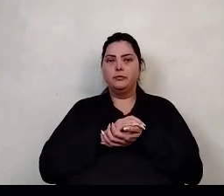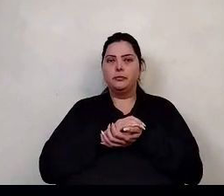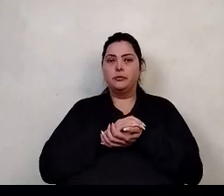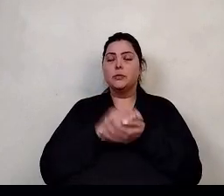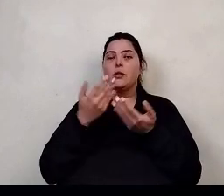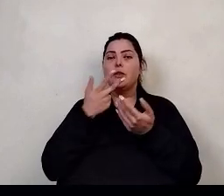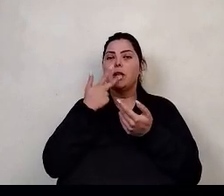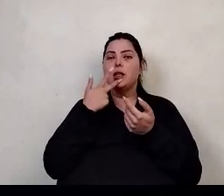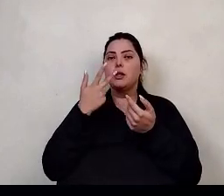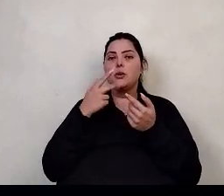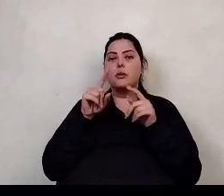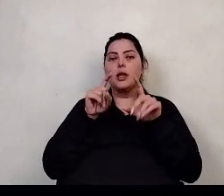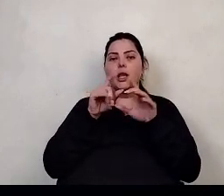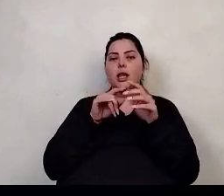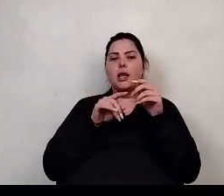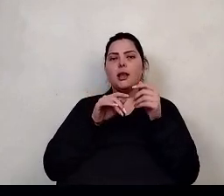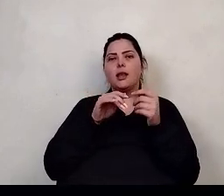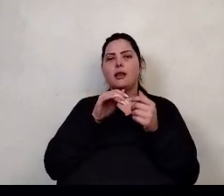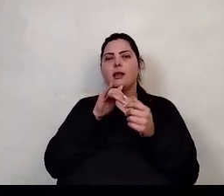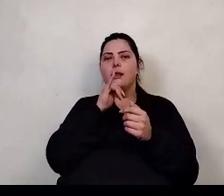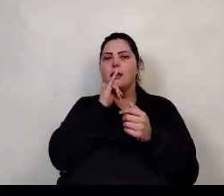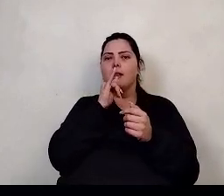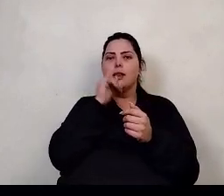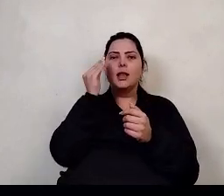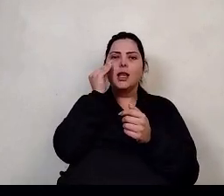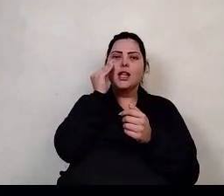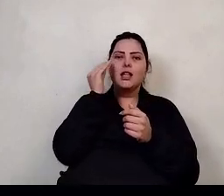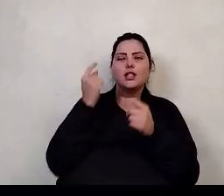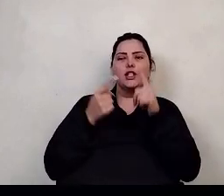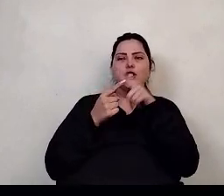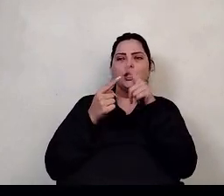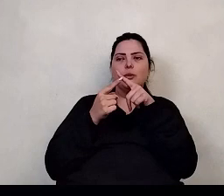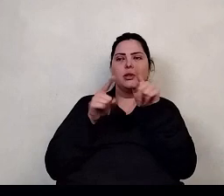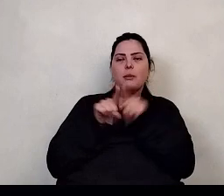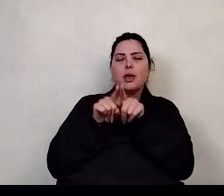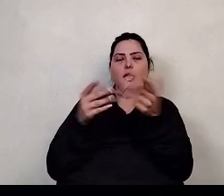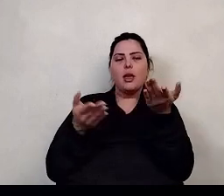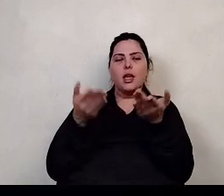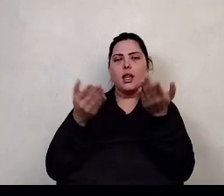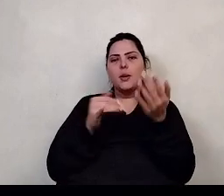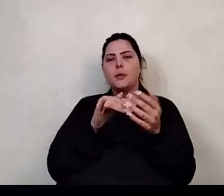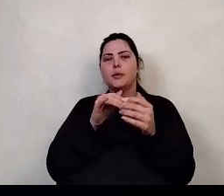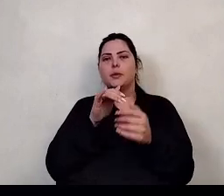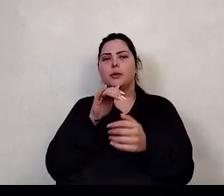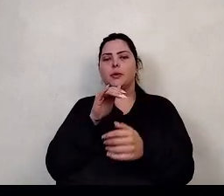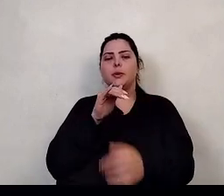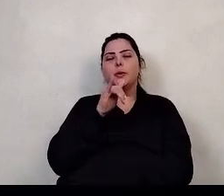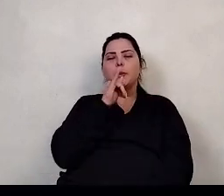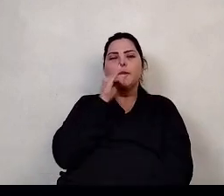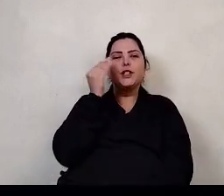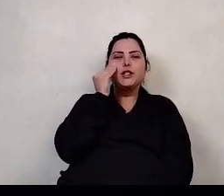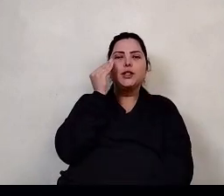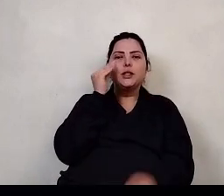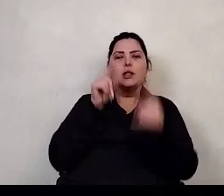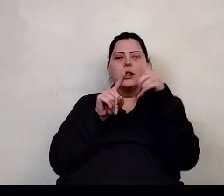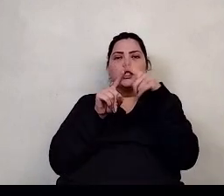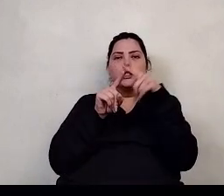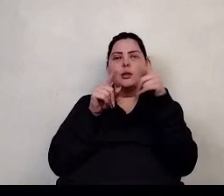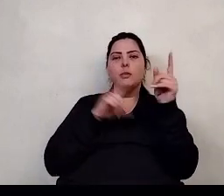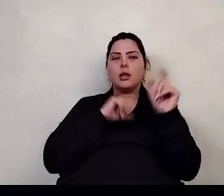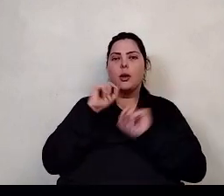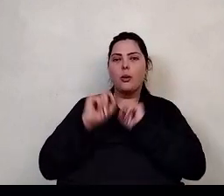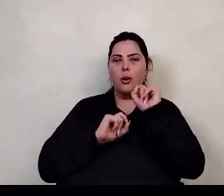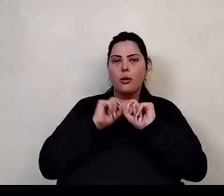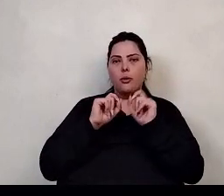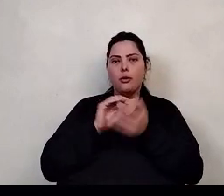e tipo de testes, a gente chega à questão do equilíbrio entre os tipos de testes. E aí, falando sobre equilíbrio de tipo de teste, a gente vai chegar